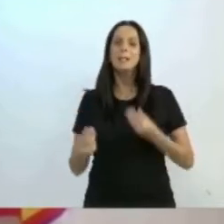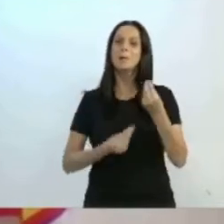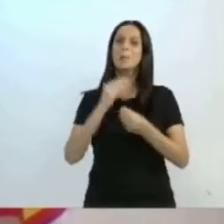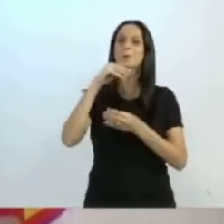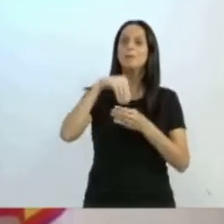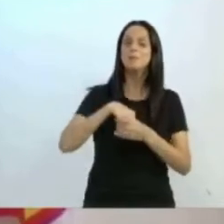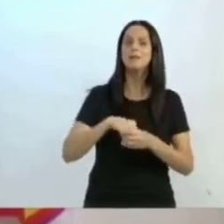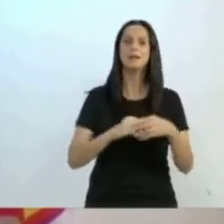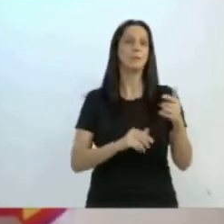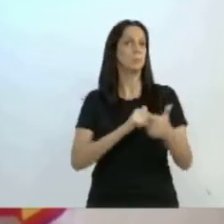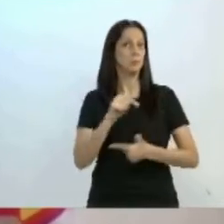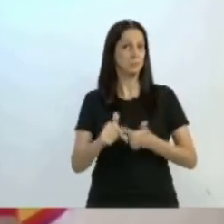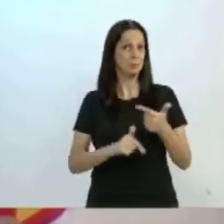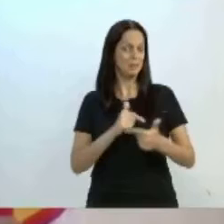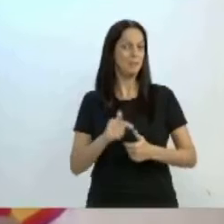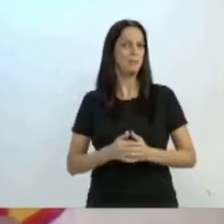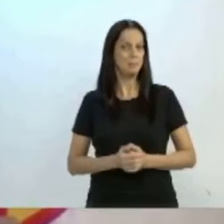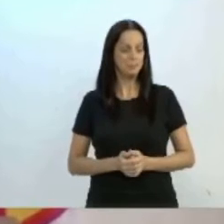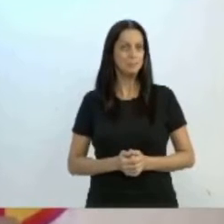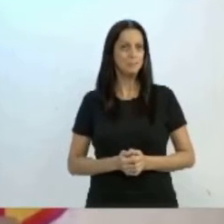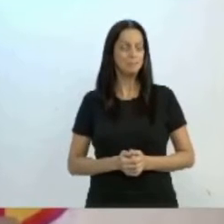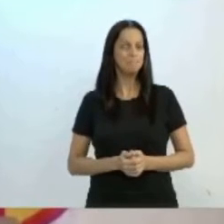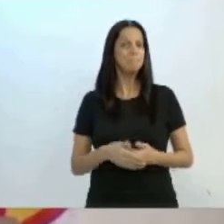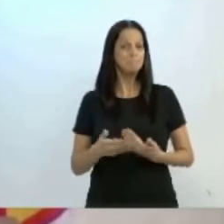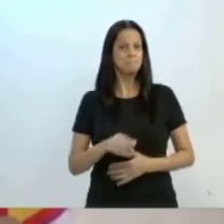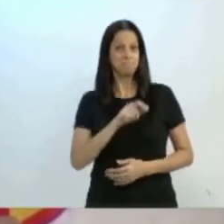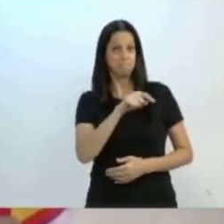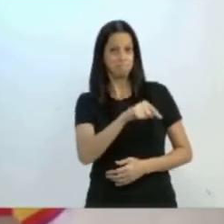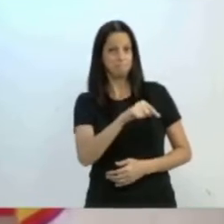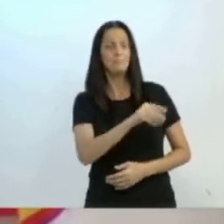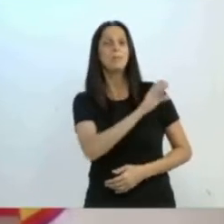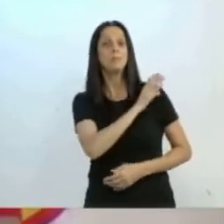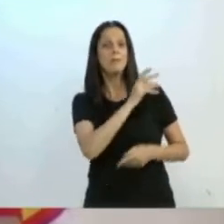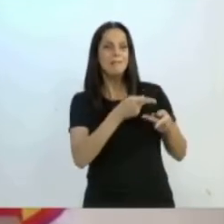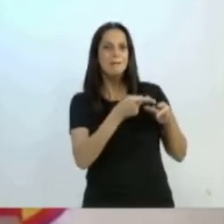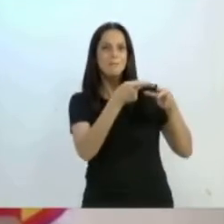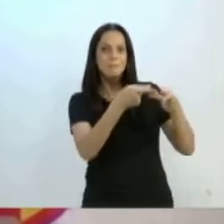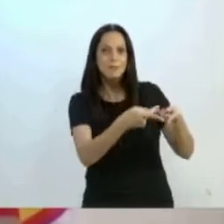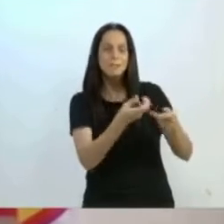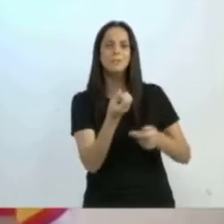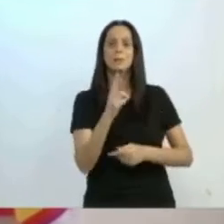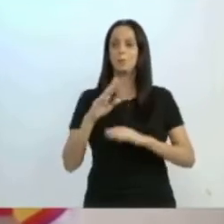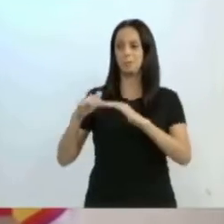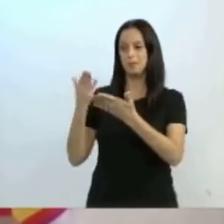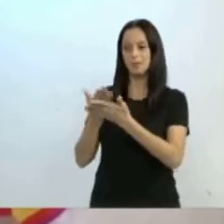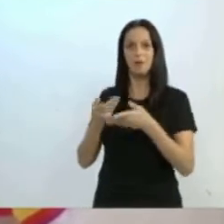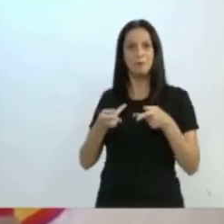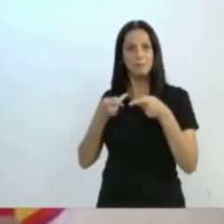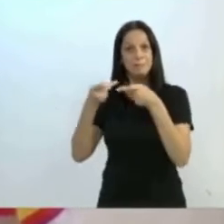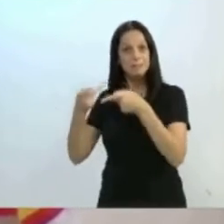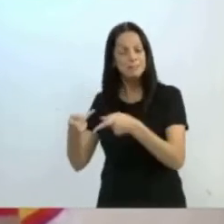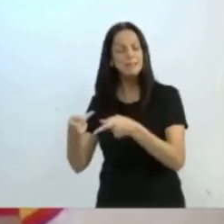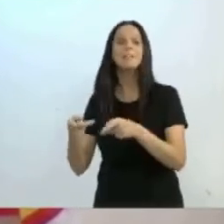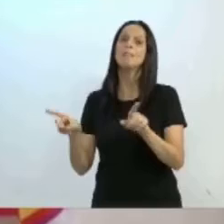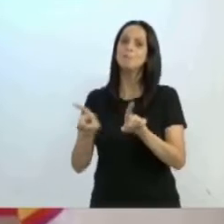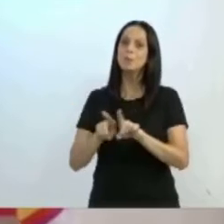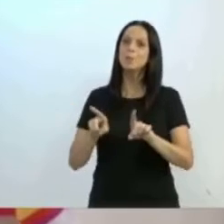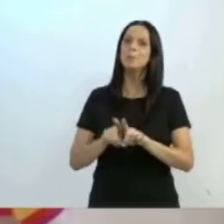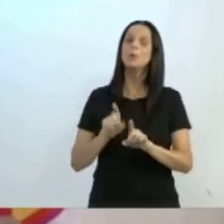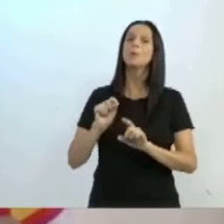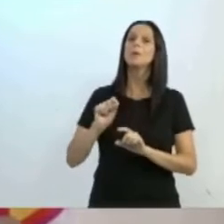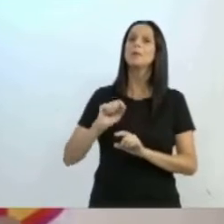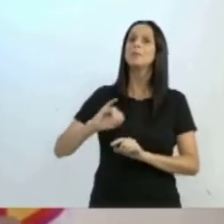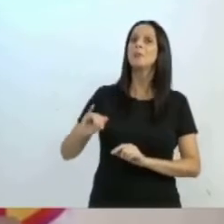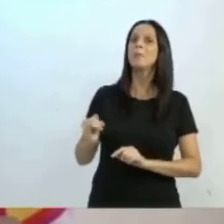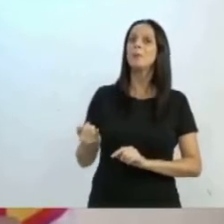velha do Alemão quando você visita o isso é isso quando você está nas escolas você também acaba visitando o bairro e foi que